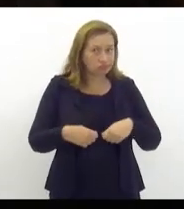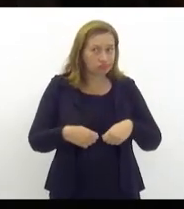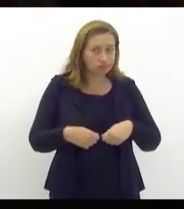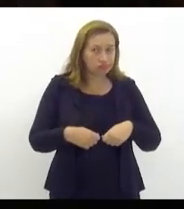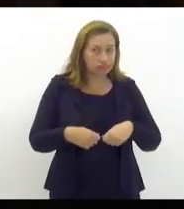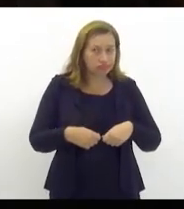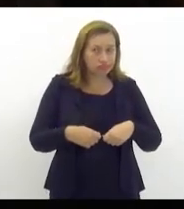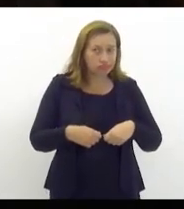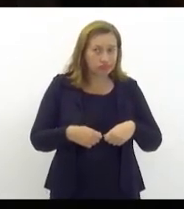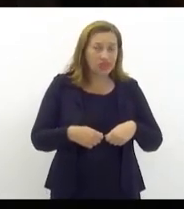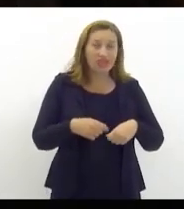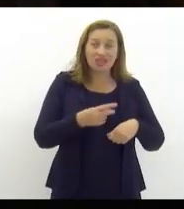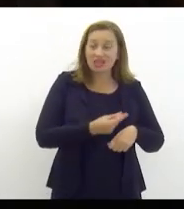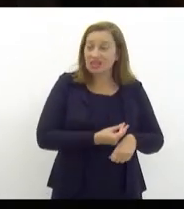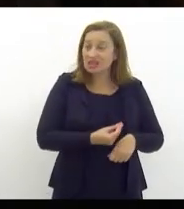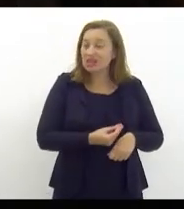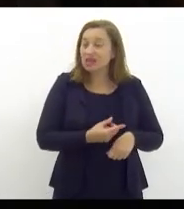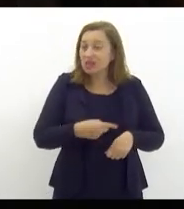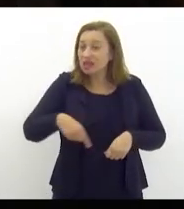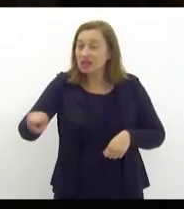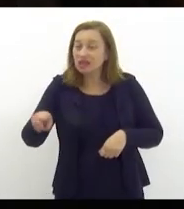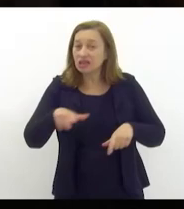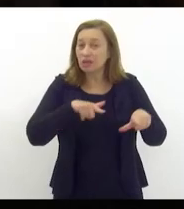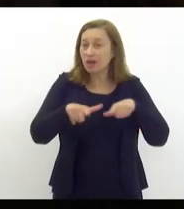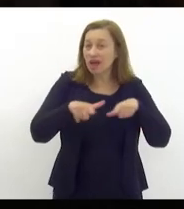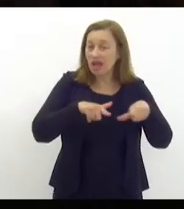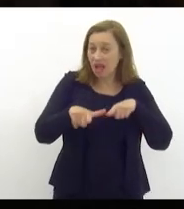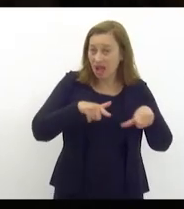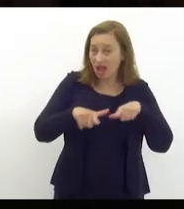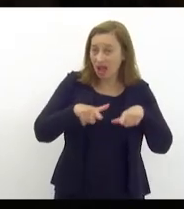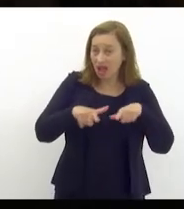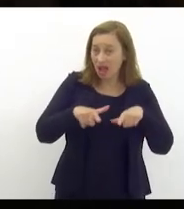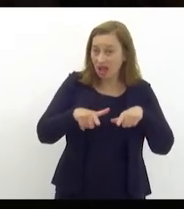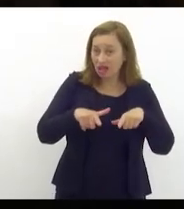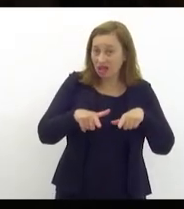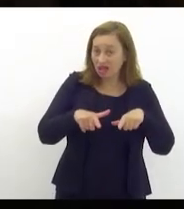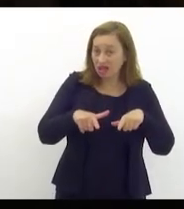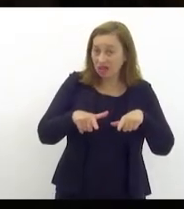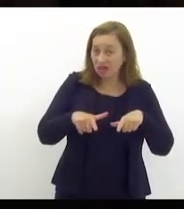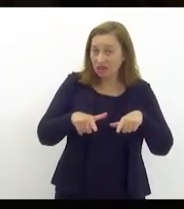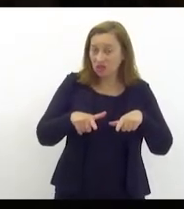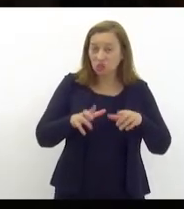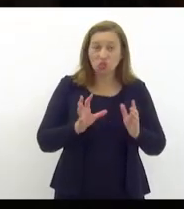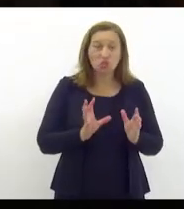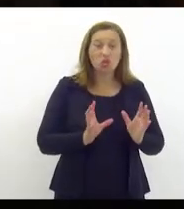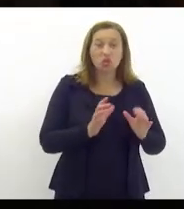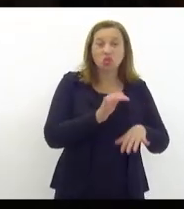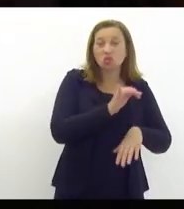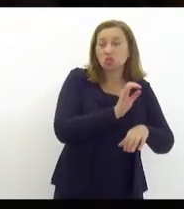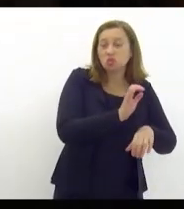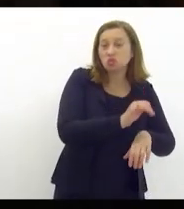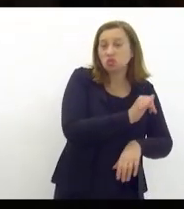deslocar da Zona Oeste e da Baixada para os seus empregos, ou no centro, ou na Zona Sul, ou